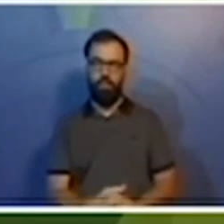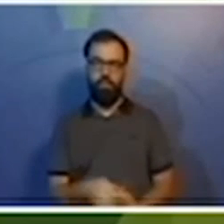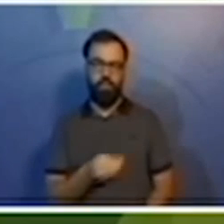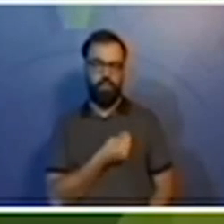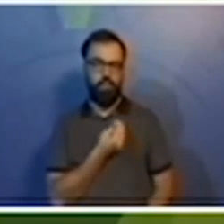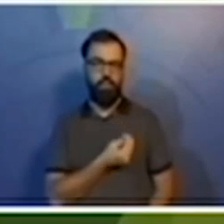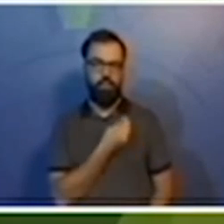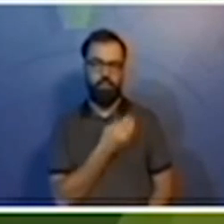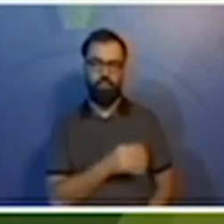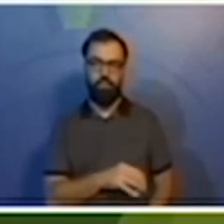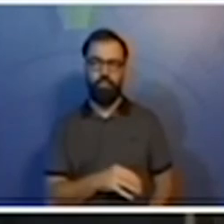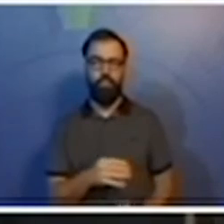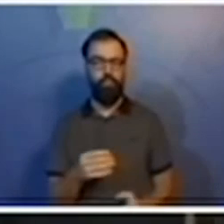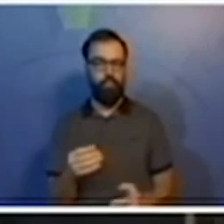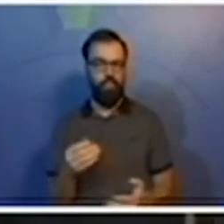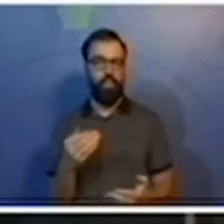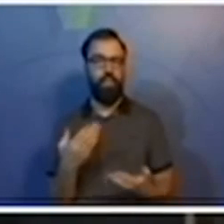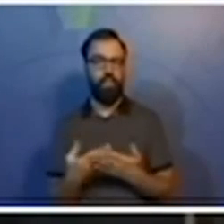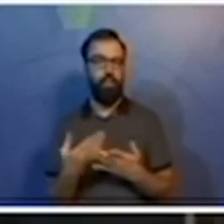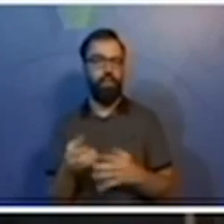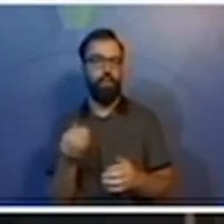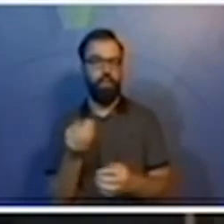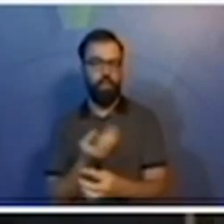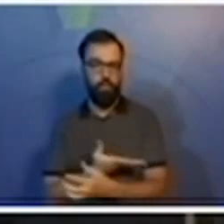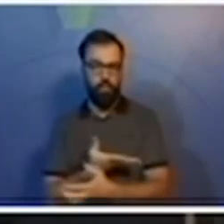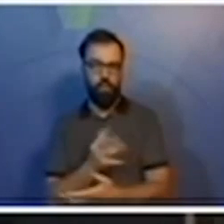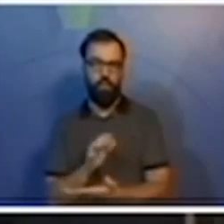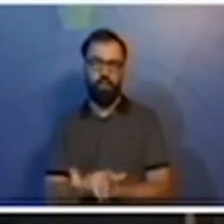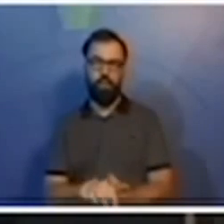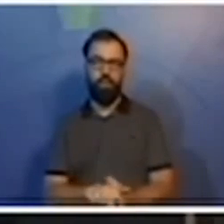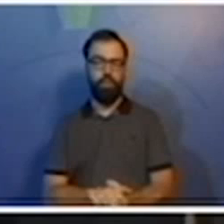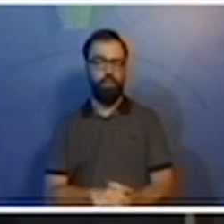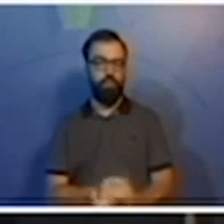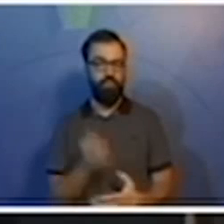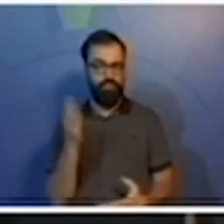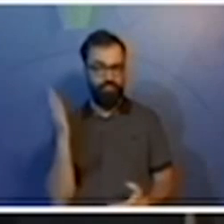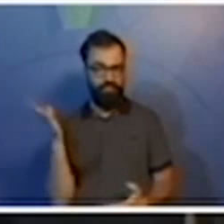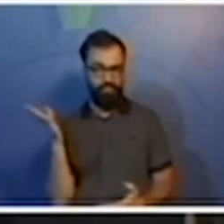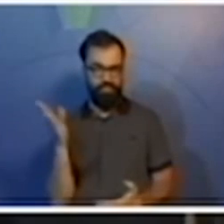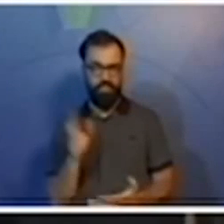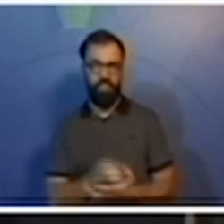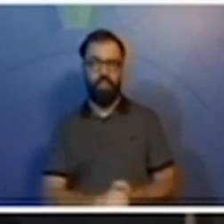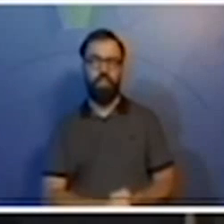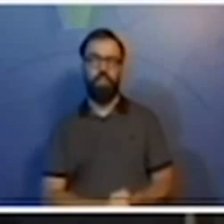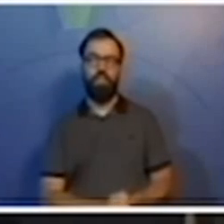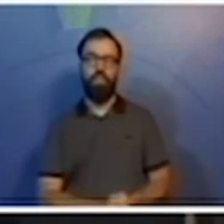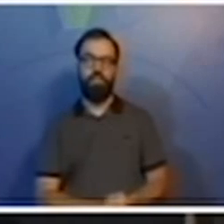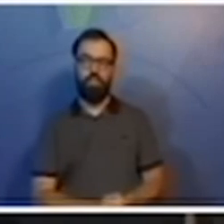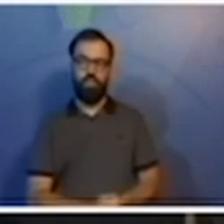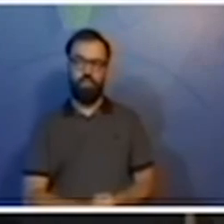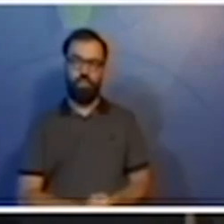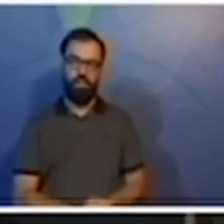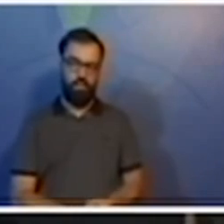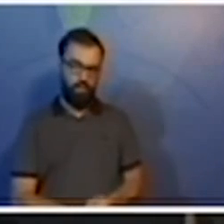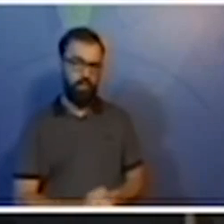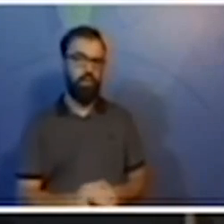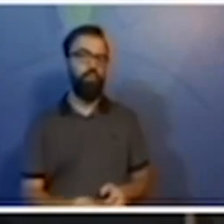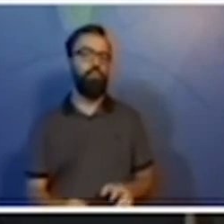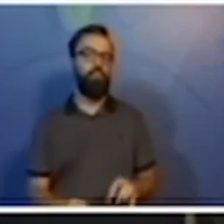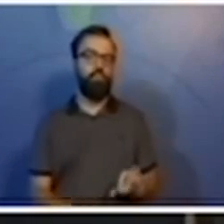pessoal, essa é a nossa aula de hoje. Para vocês verificarem que nós podemos